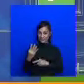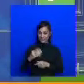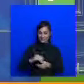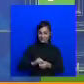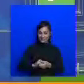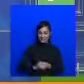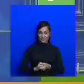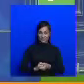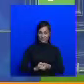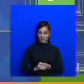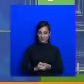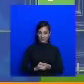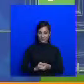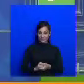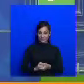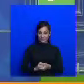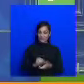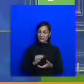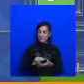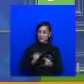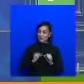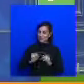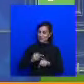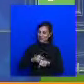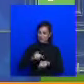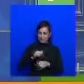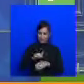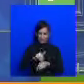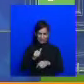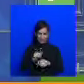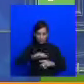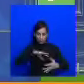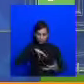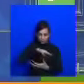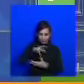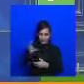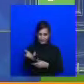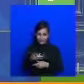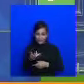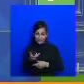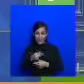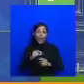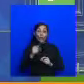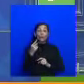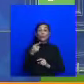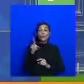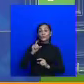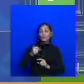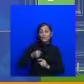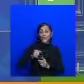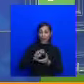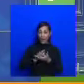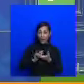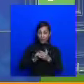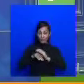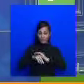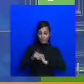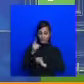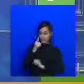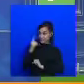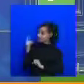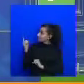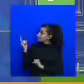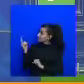número 34. E pode ser agora, vamos chamar na velocidade do globo. O 20º e último número da